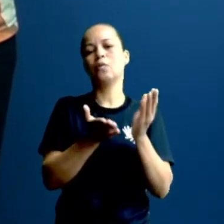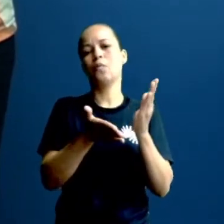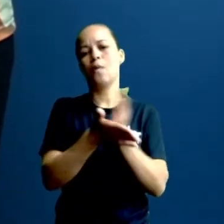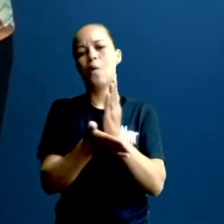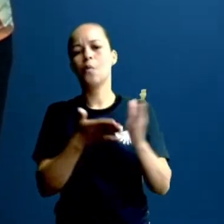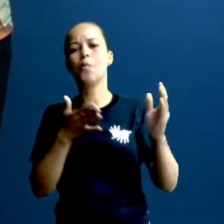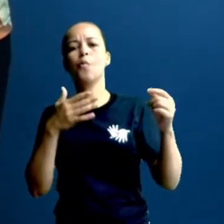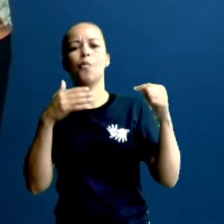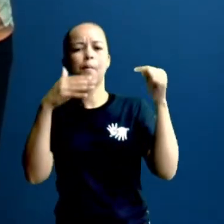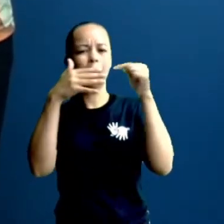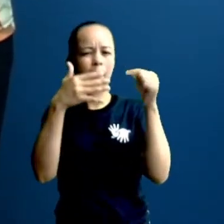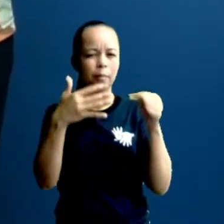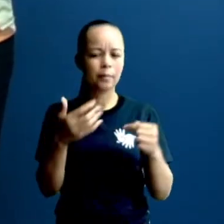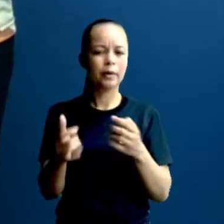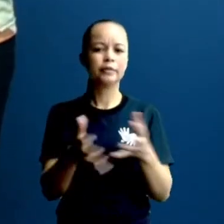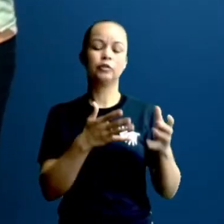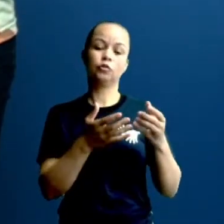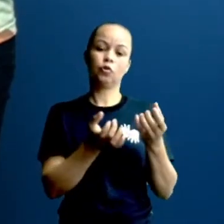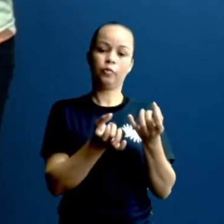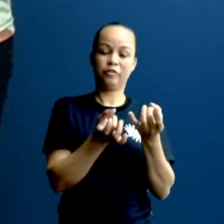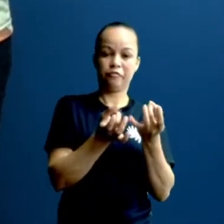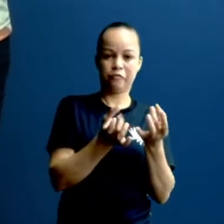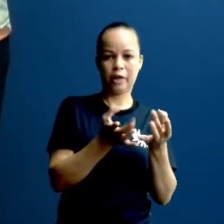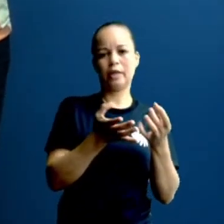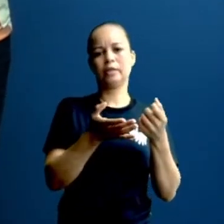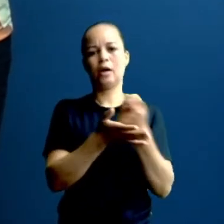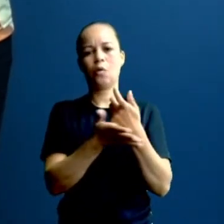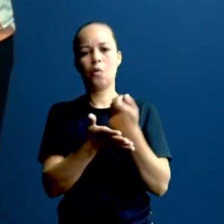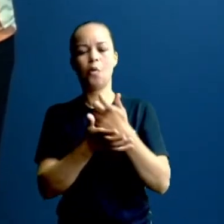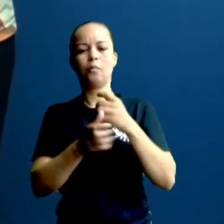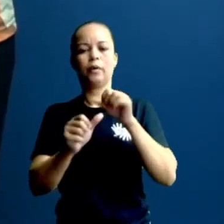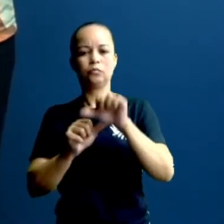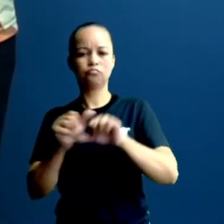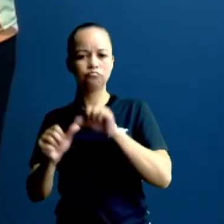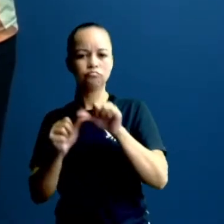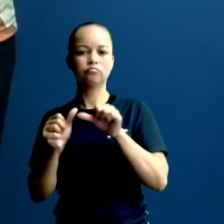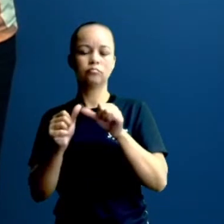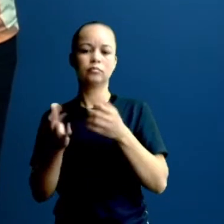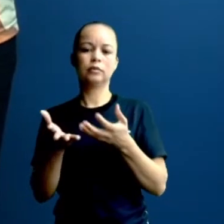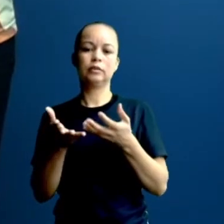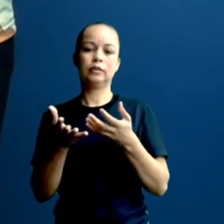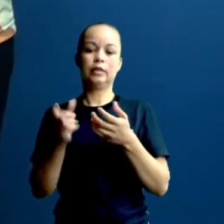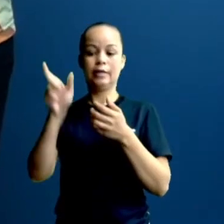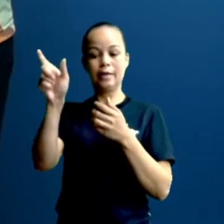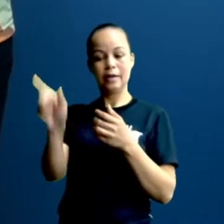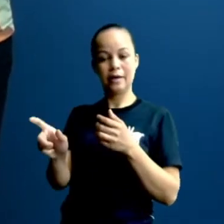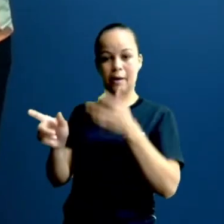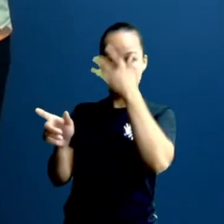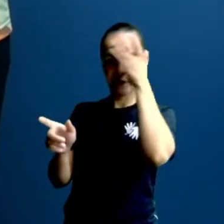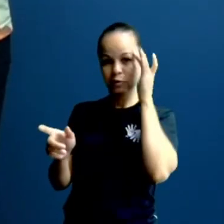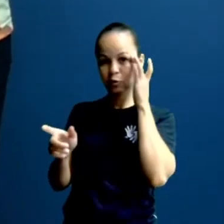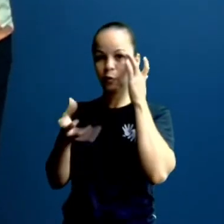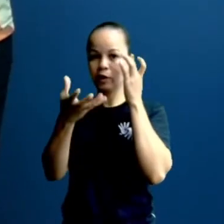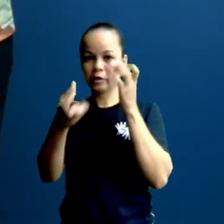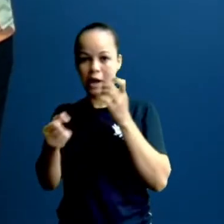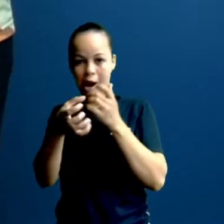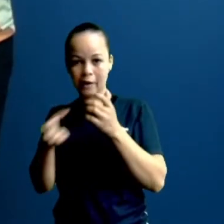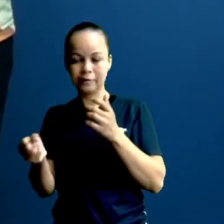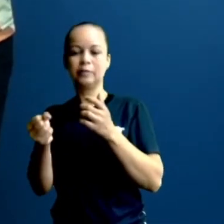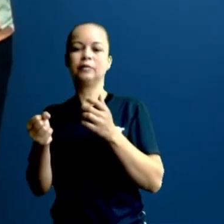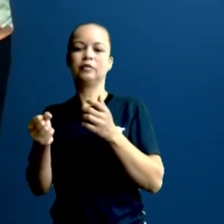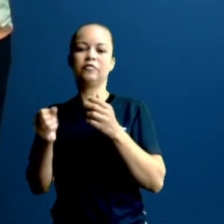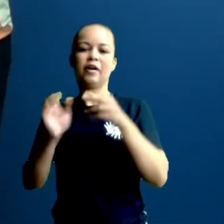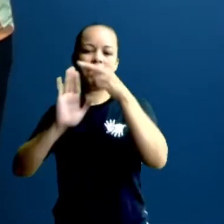situações, né, sobre compra, venda ou troca, e lá a pessoa, né, que está no caixa vai fazer